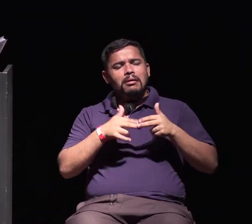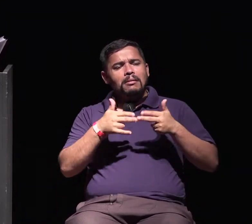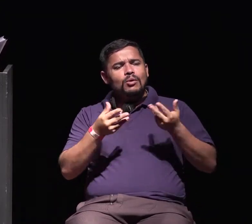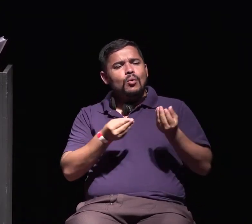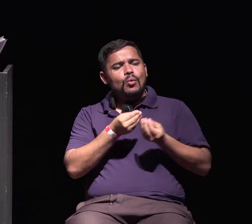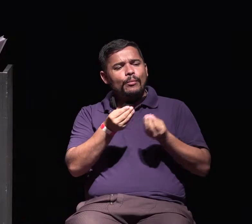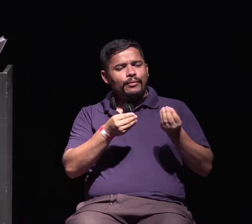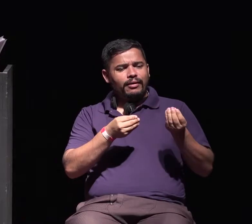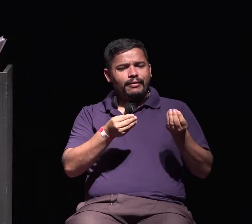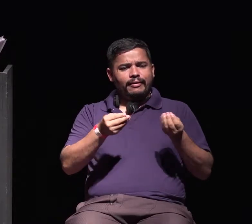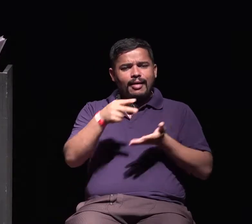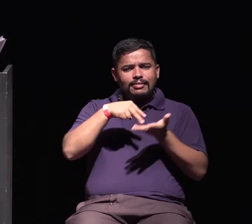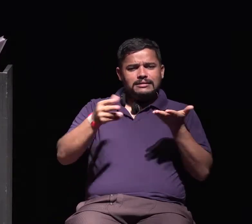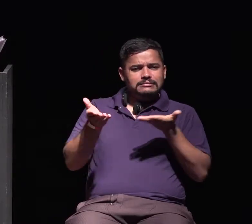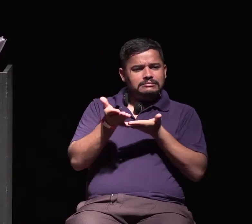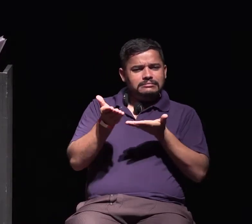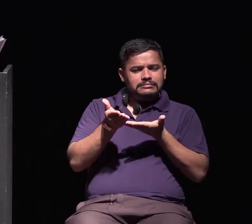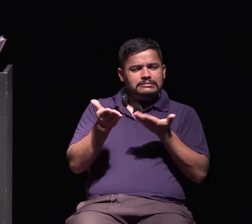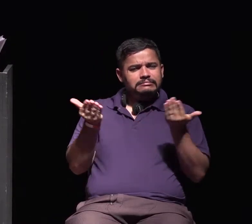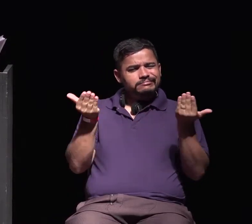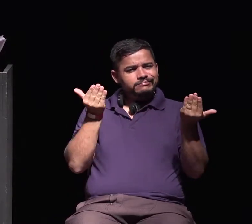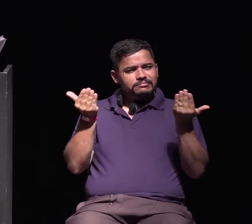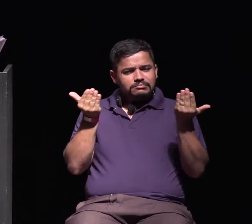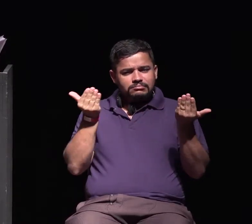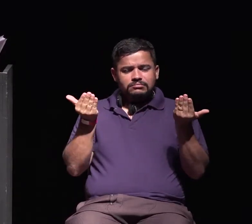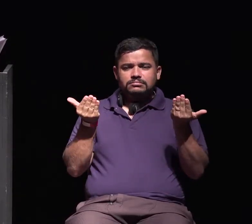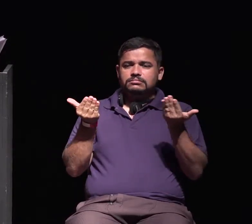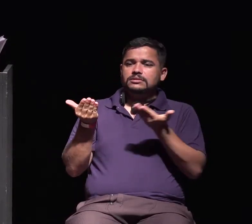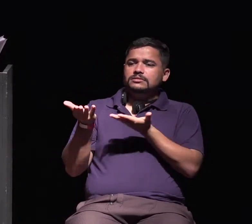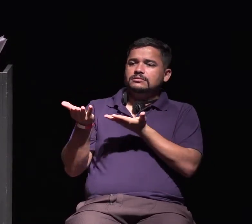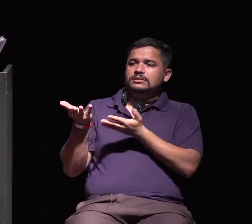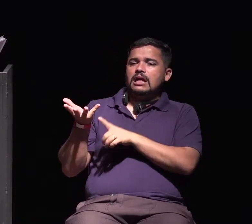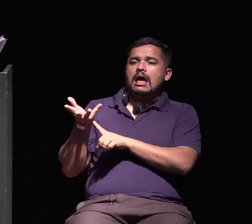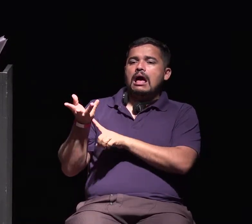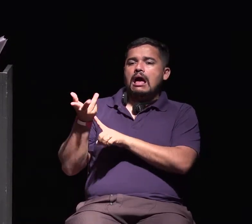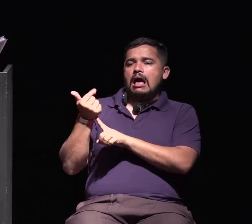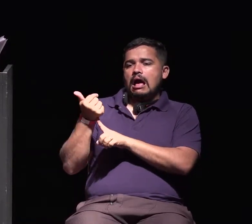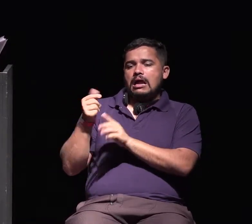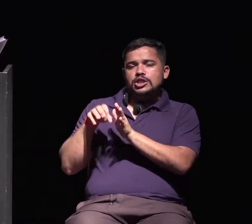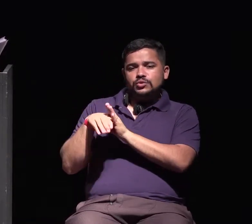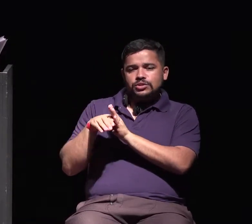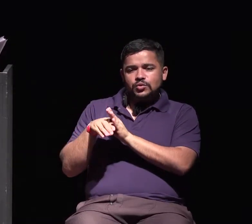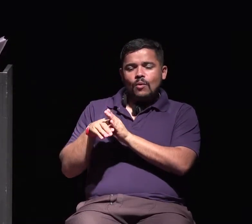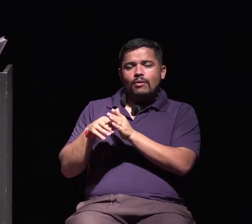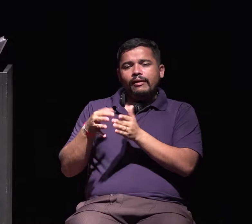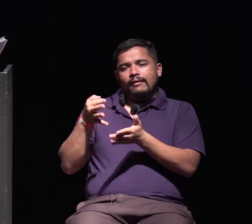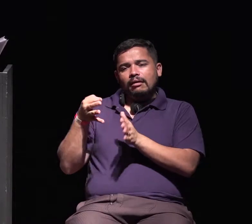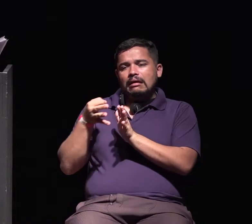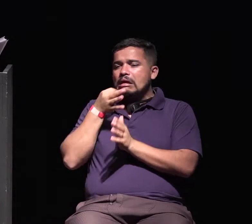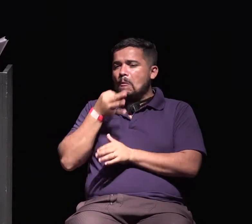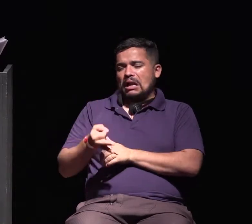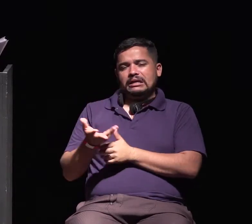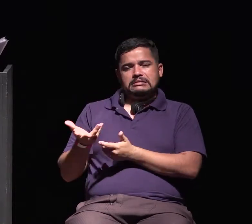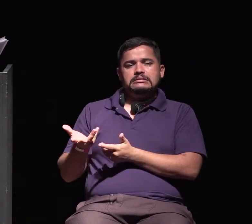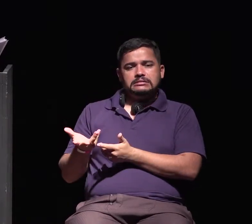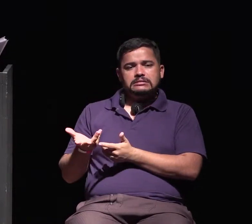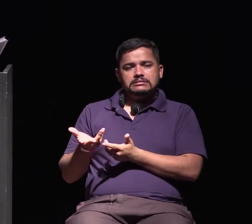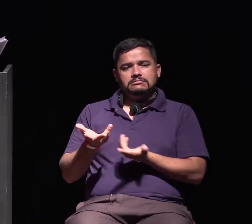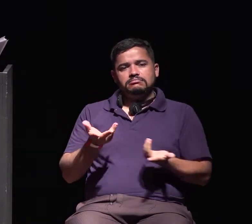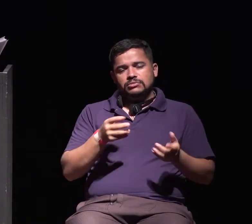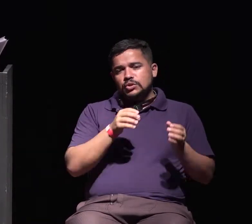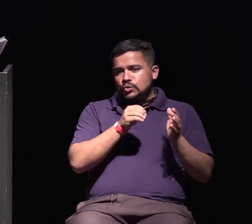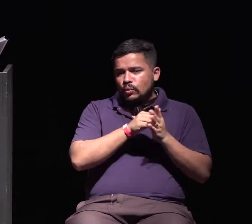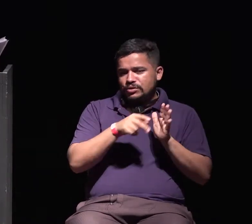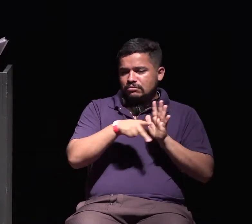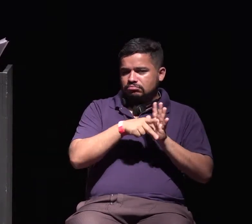dança contemporânea, fazendo uma associação com a arte conceitual que efetuava uma crítica ao objeto tradicional de arte.